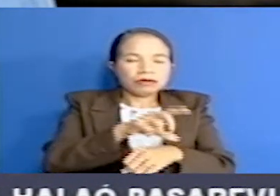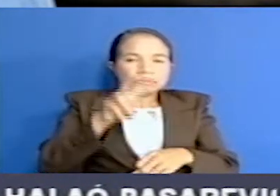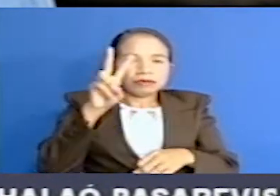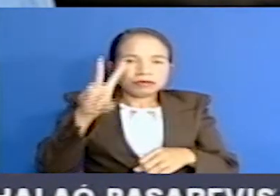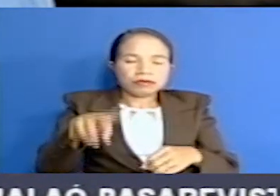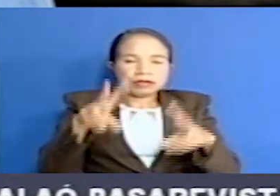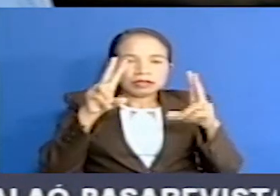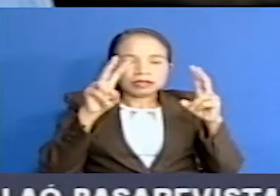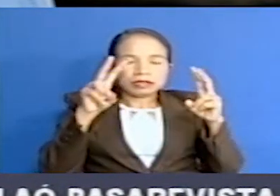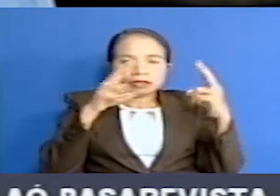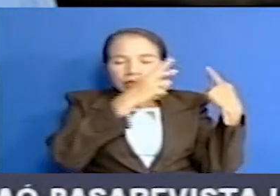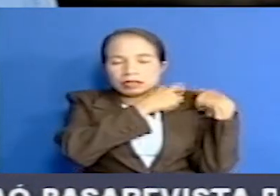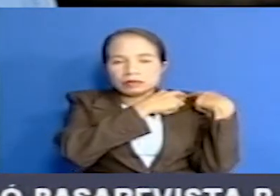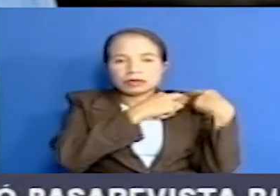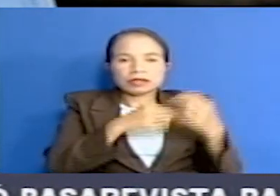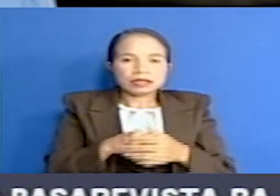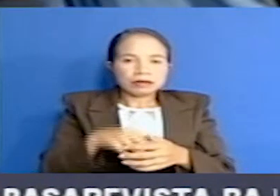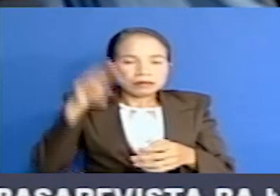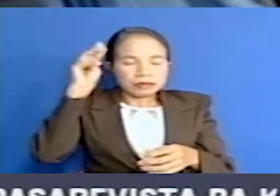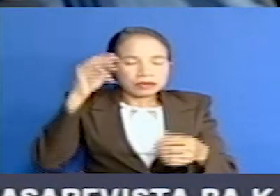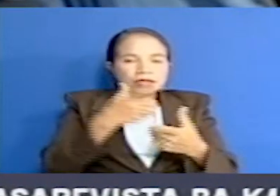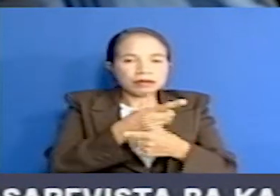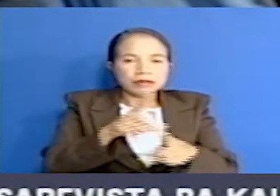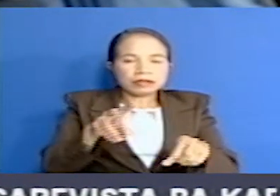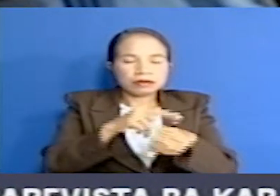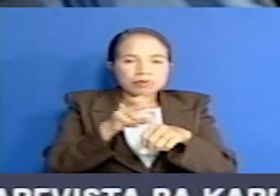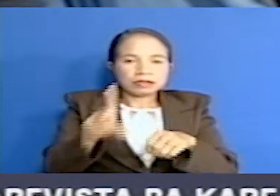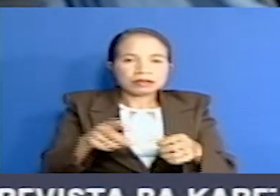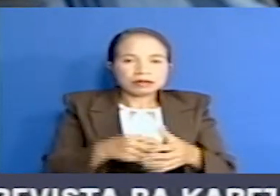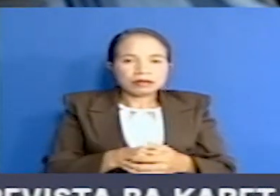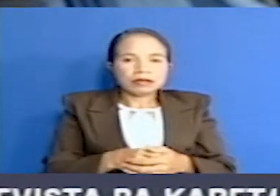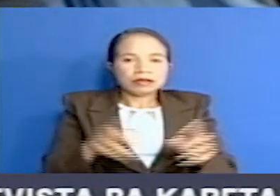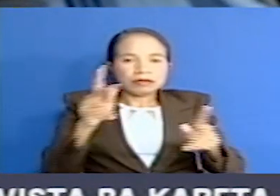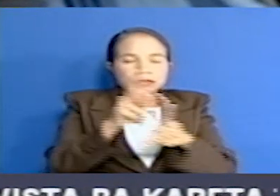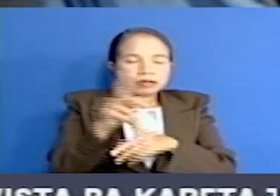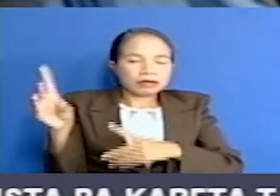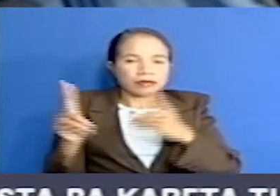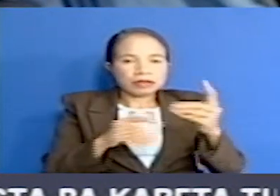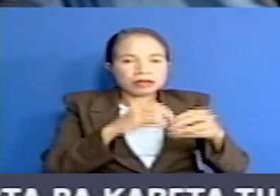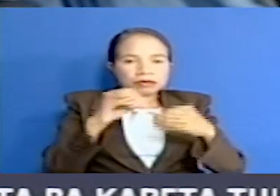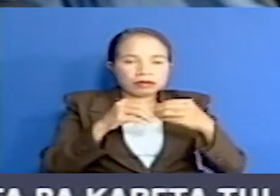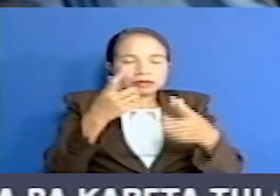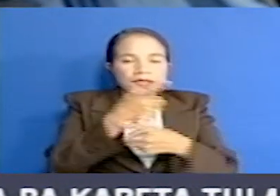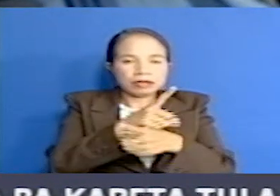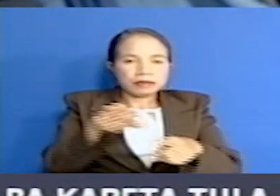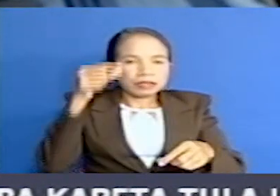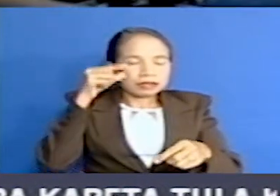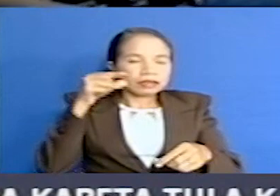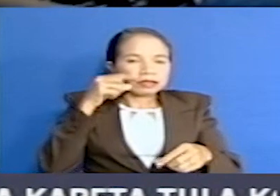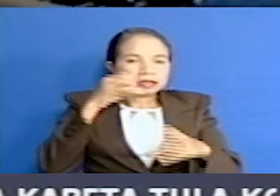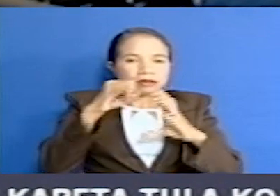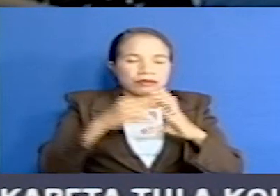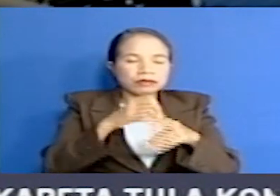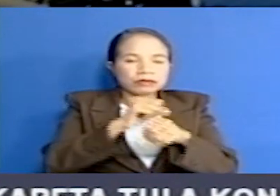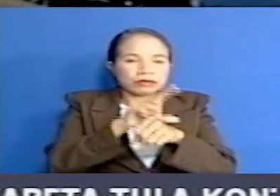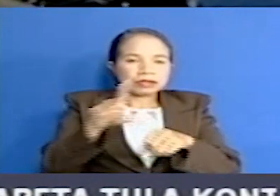Papel Ministério Assuntos Combatentes Libertação Nacional, a tua segura implementação com a igualdade de gênero na inclusão